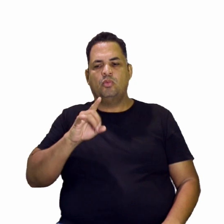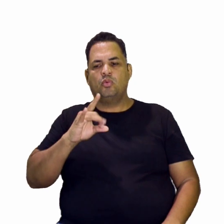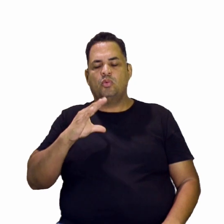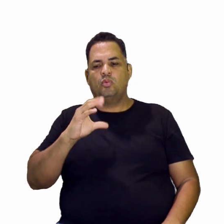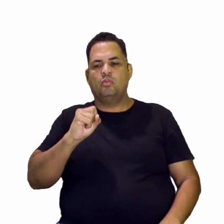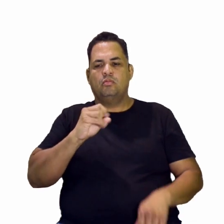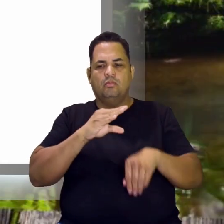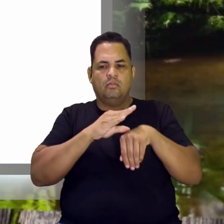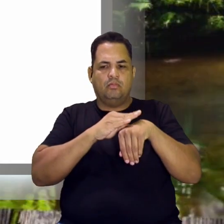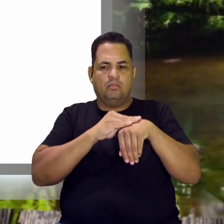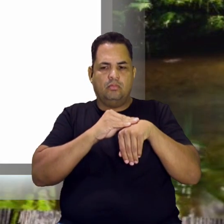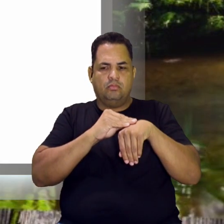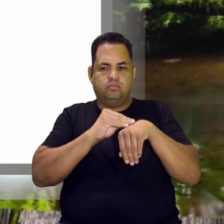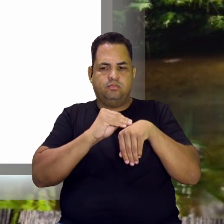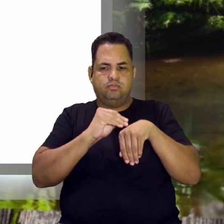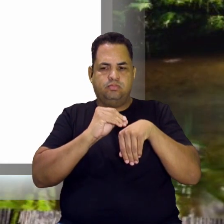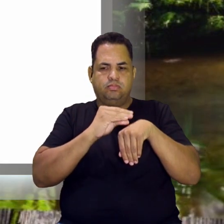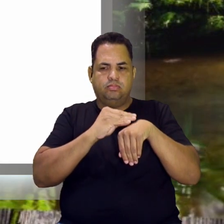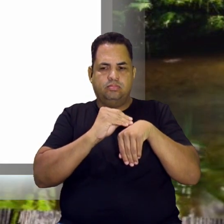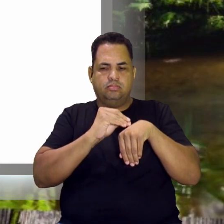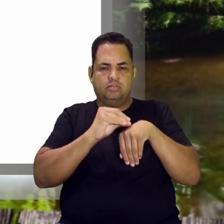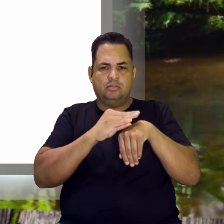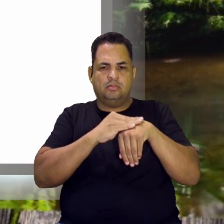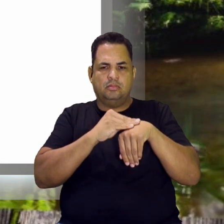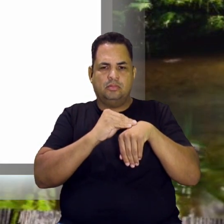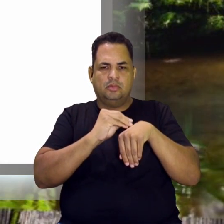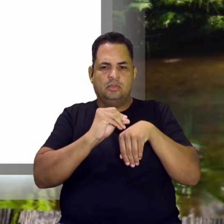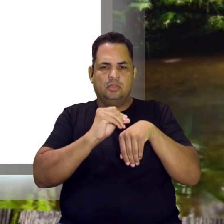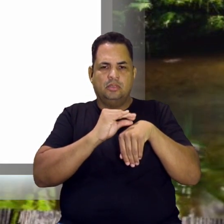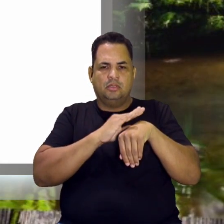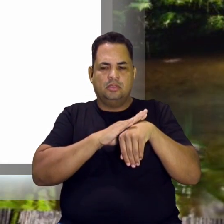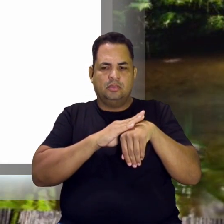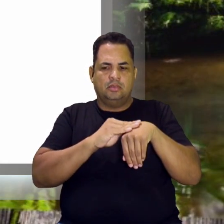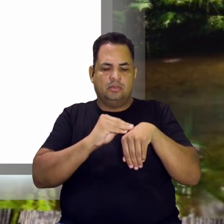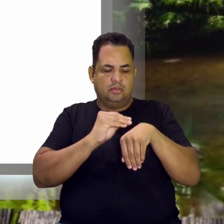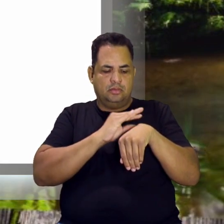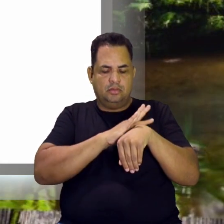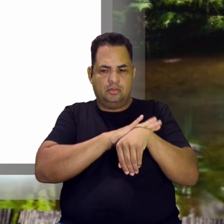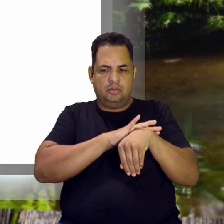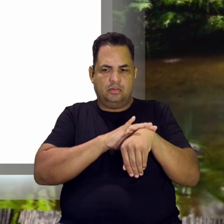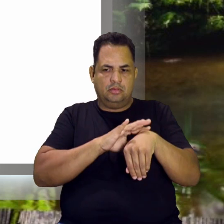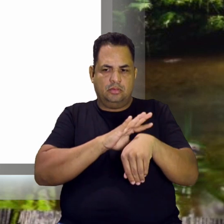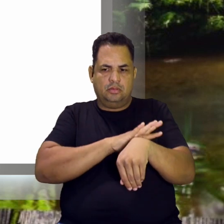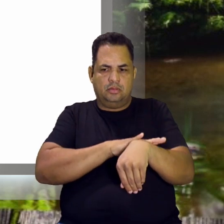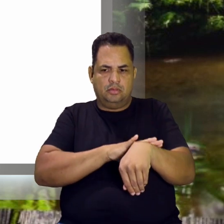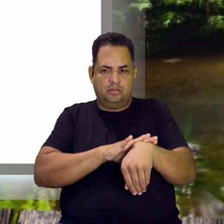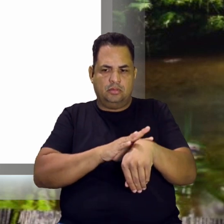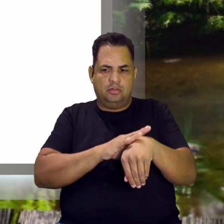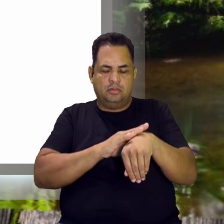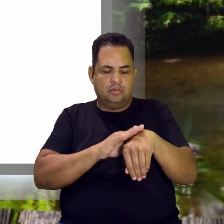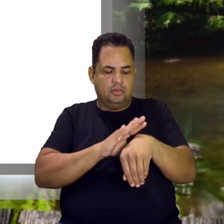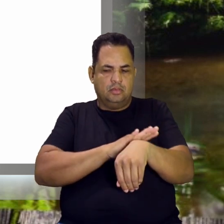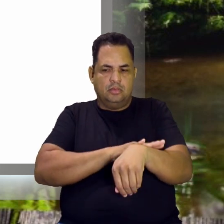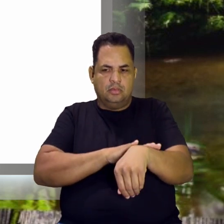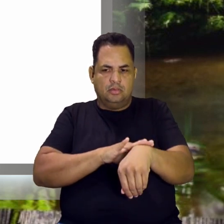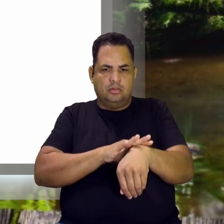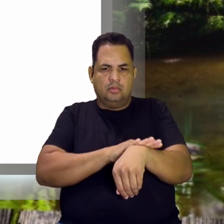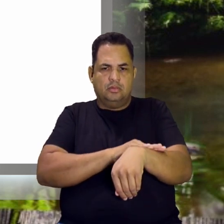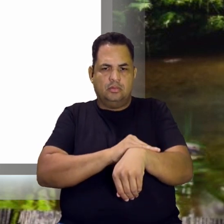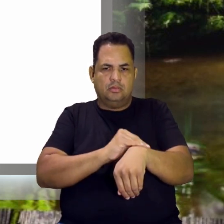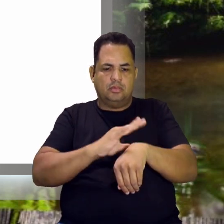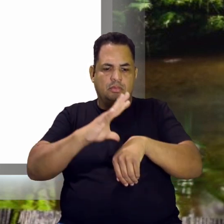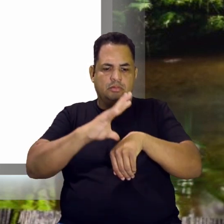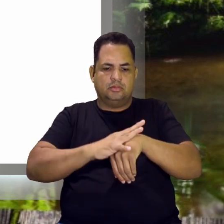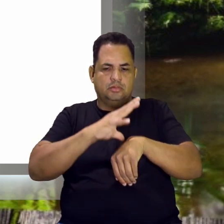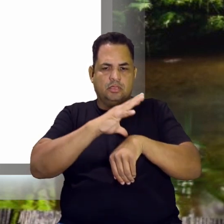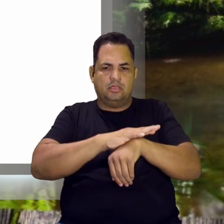para mim. Ok. Eles têm um muco na pele, tá? Quando você pega um sapo ou